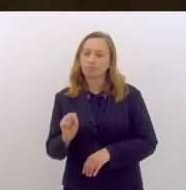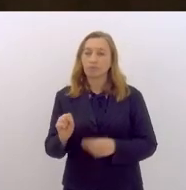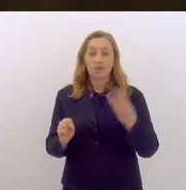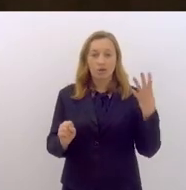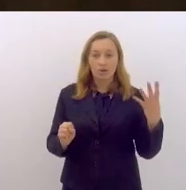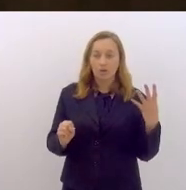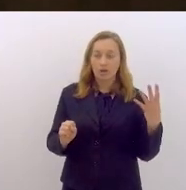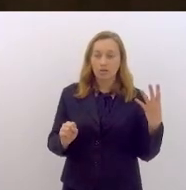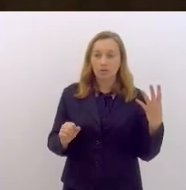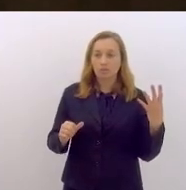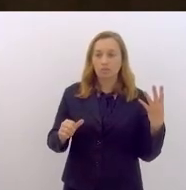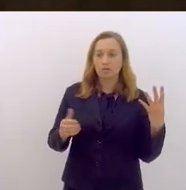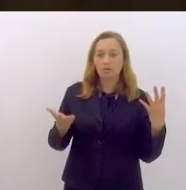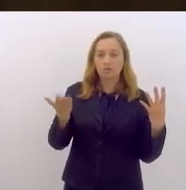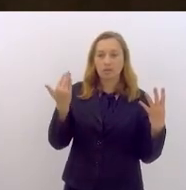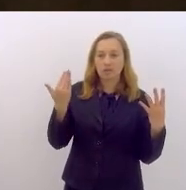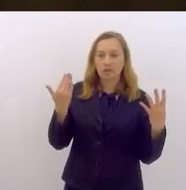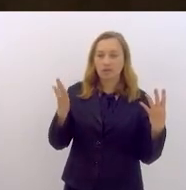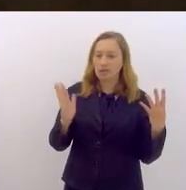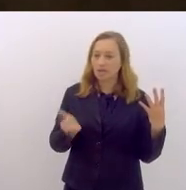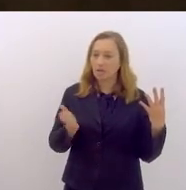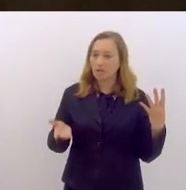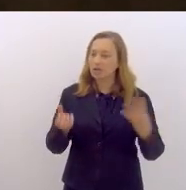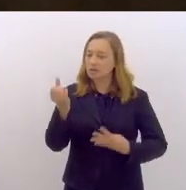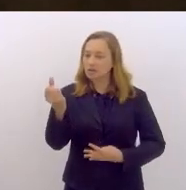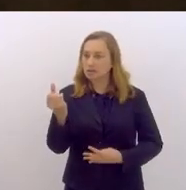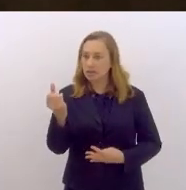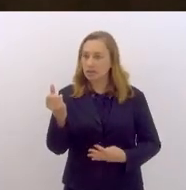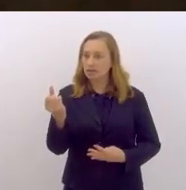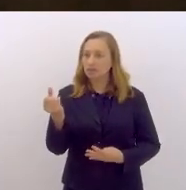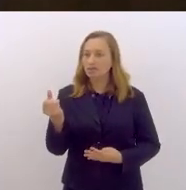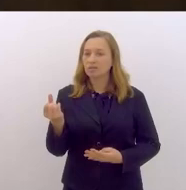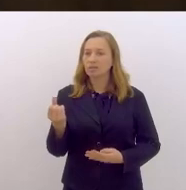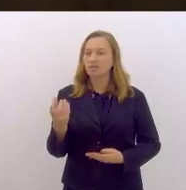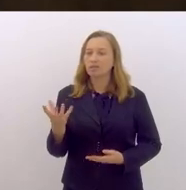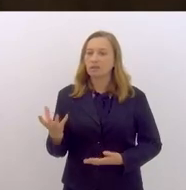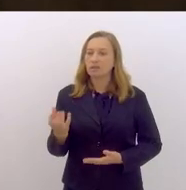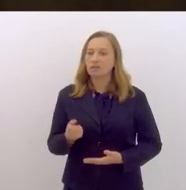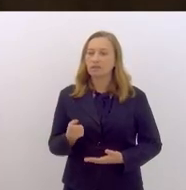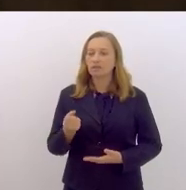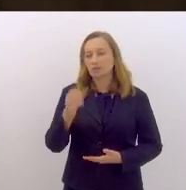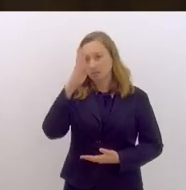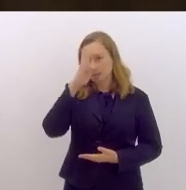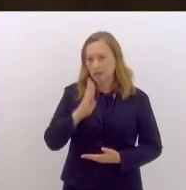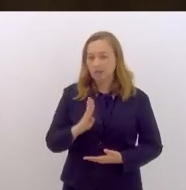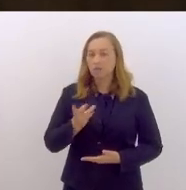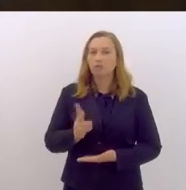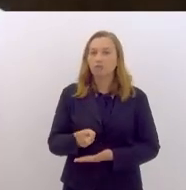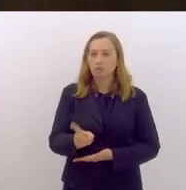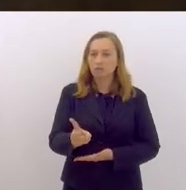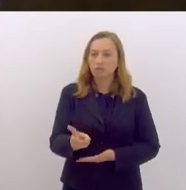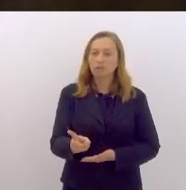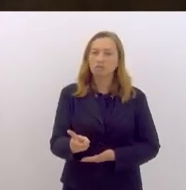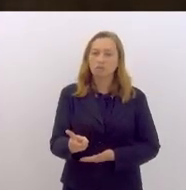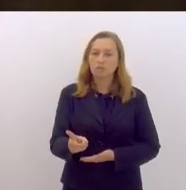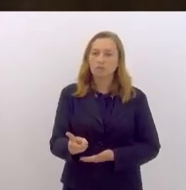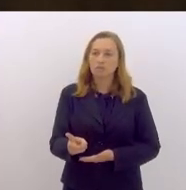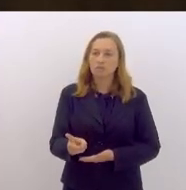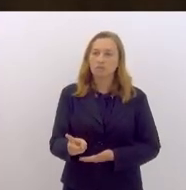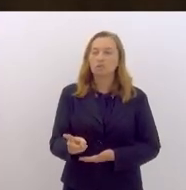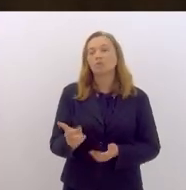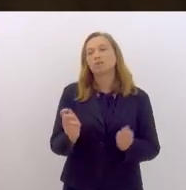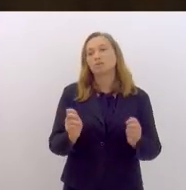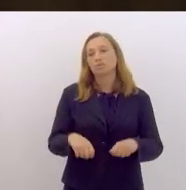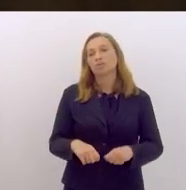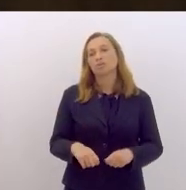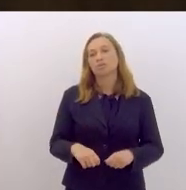para 6 para que aqueles que são beneficiados com a gratuidade continuem a sê-los compensados